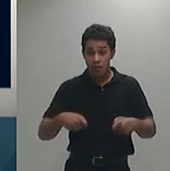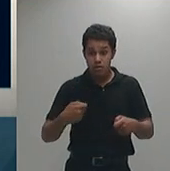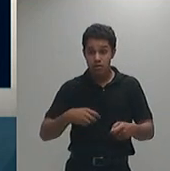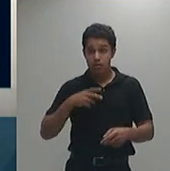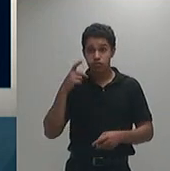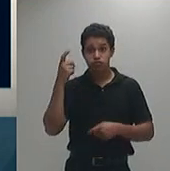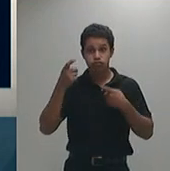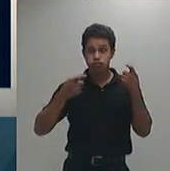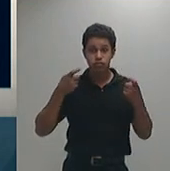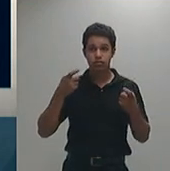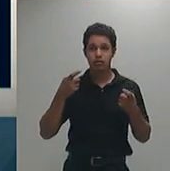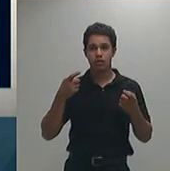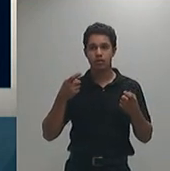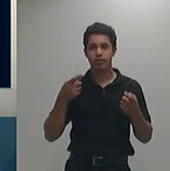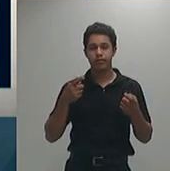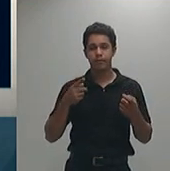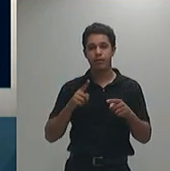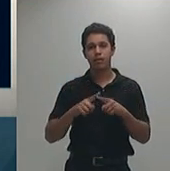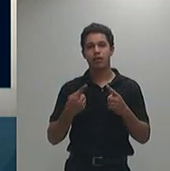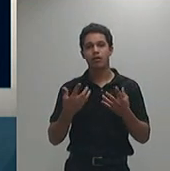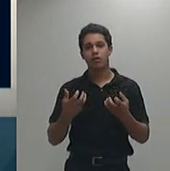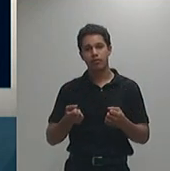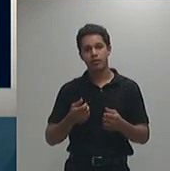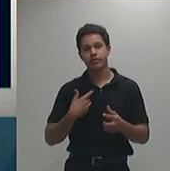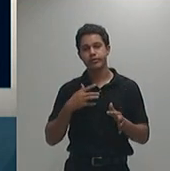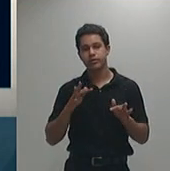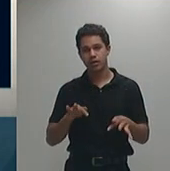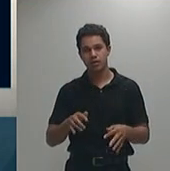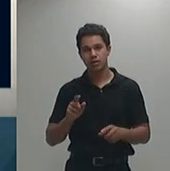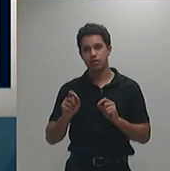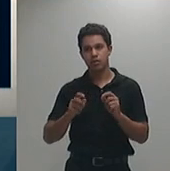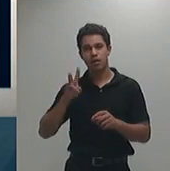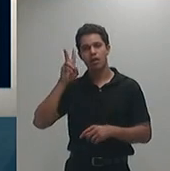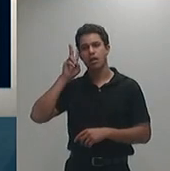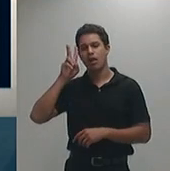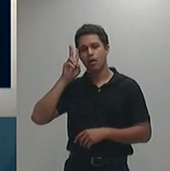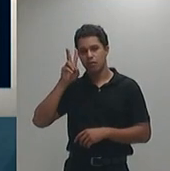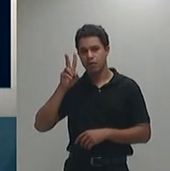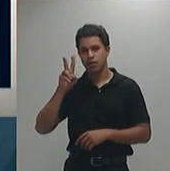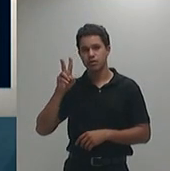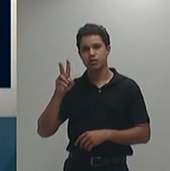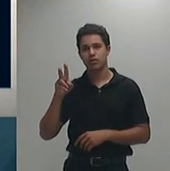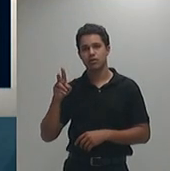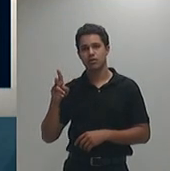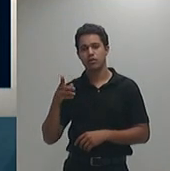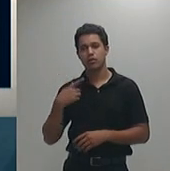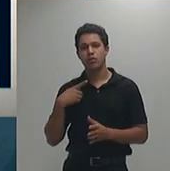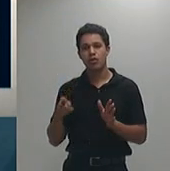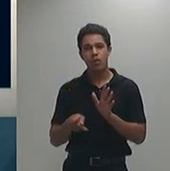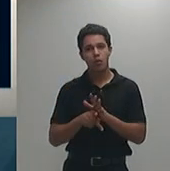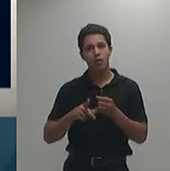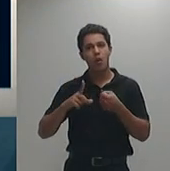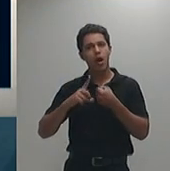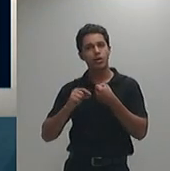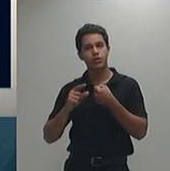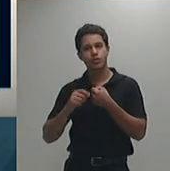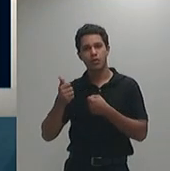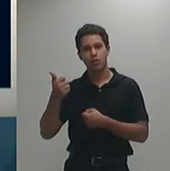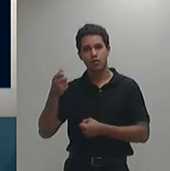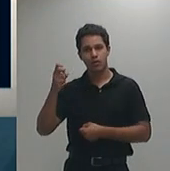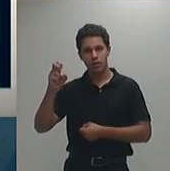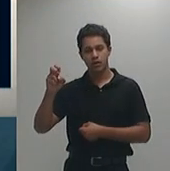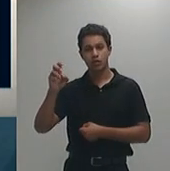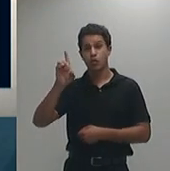e vamos finalizar a lembrando aqui a regra de hermenêutica do artigo 5º da Lei de introdução ao direito